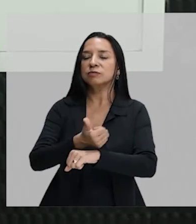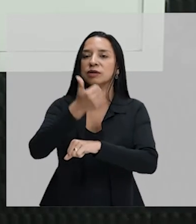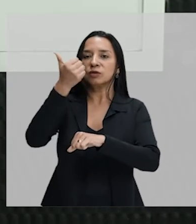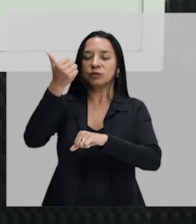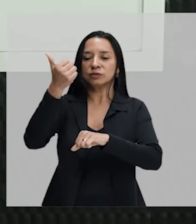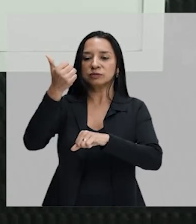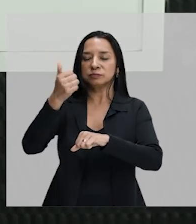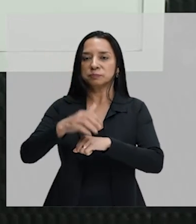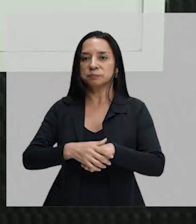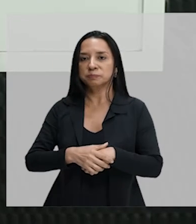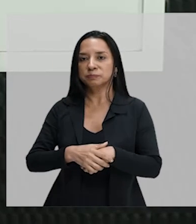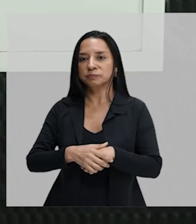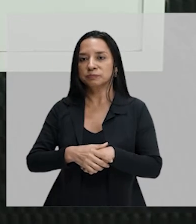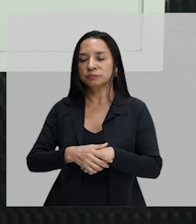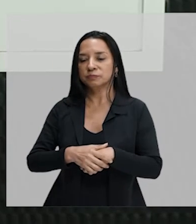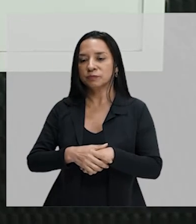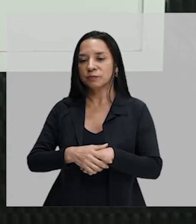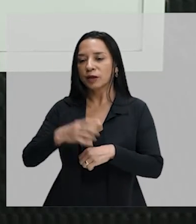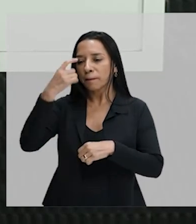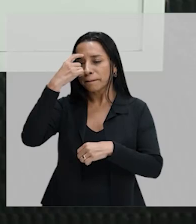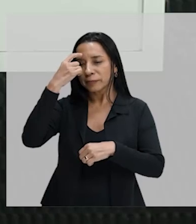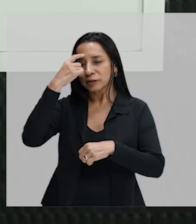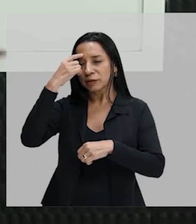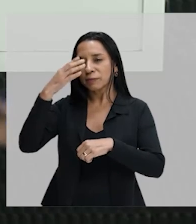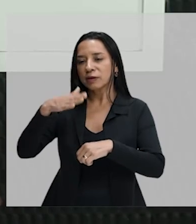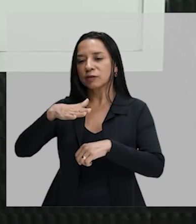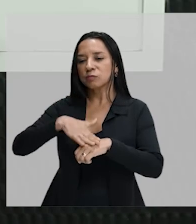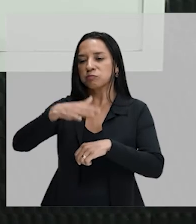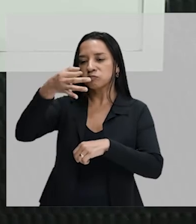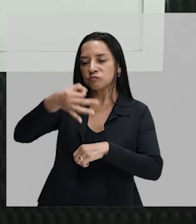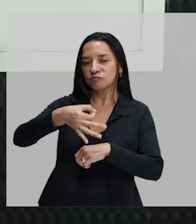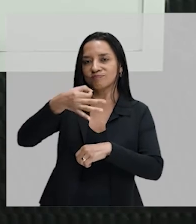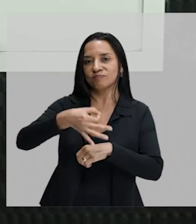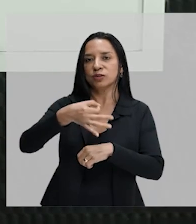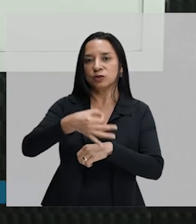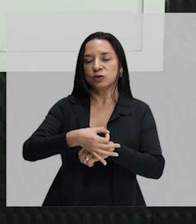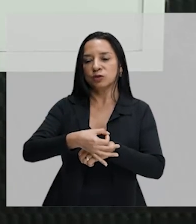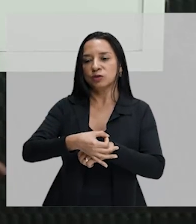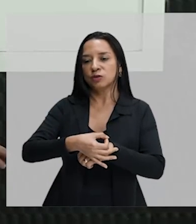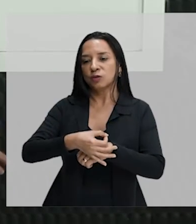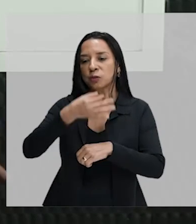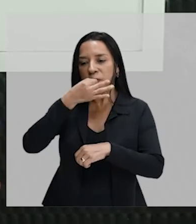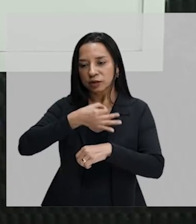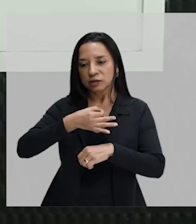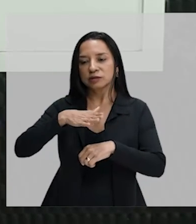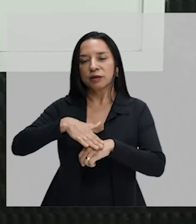condição reflexiva melhor, a uma condição de pensamento mais adequada, uma condição crítica